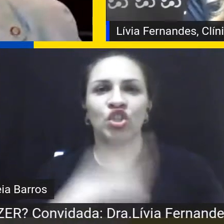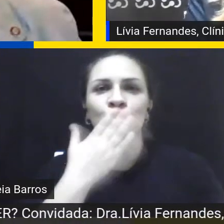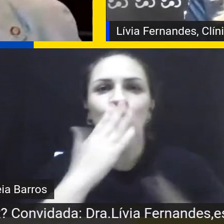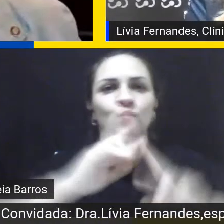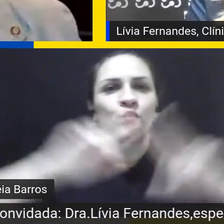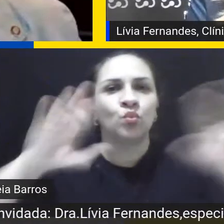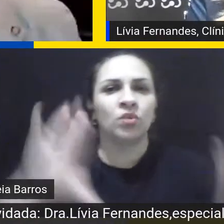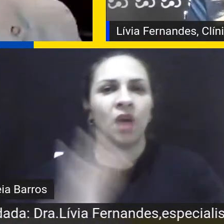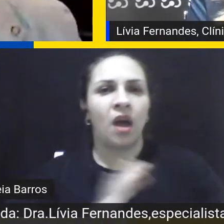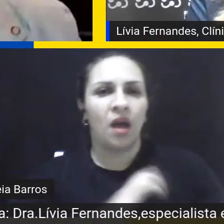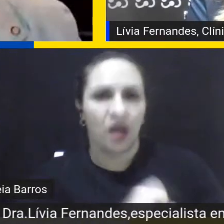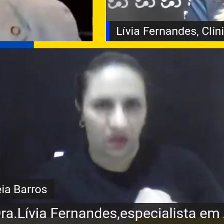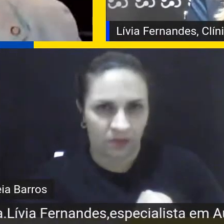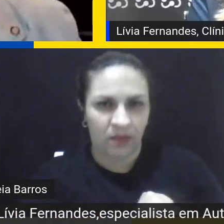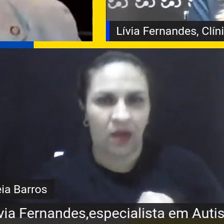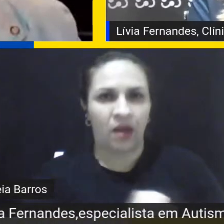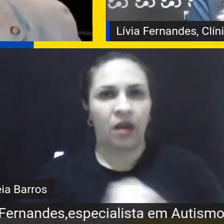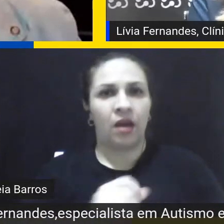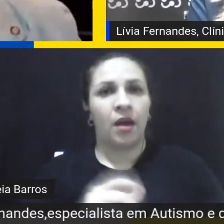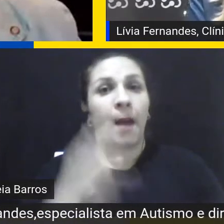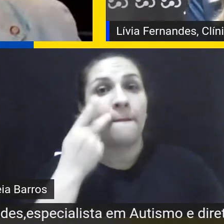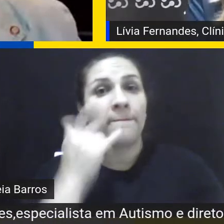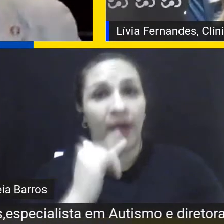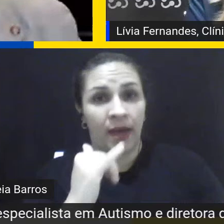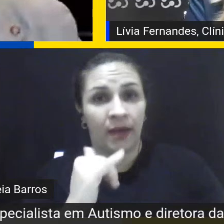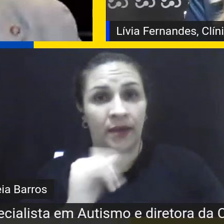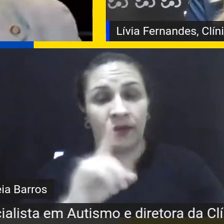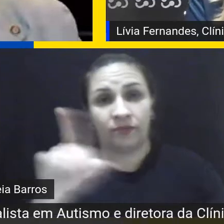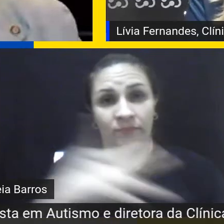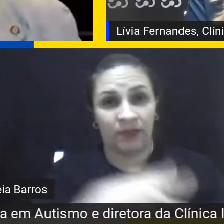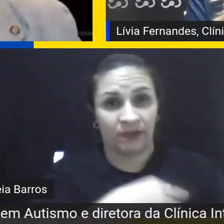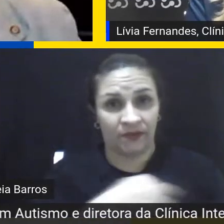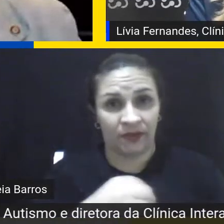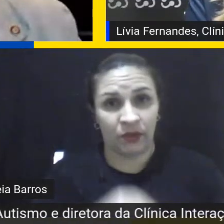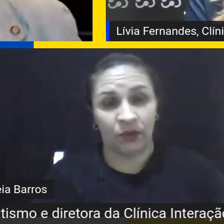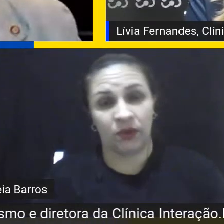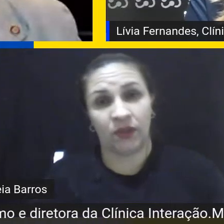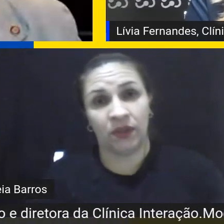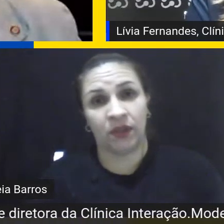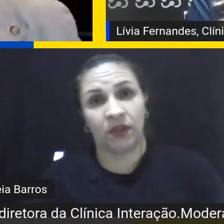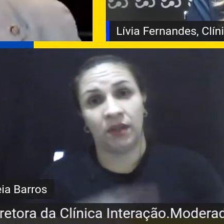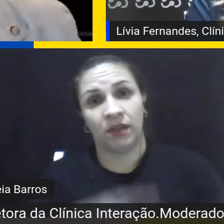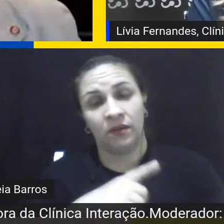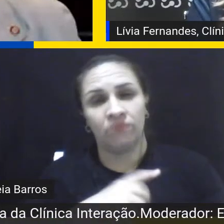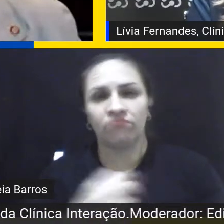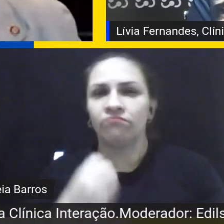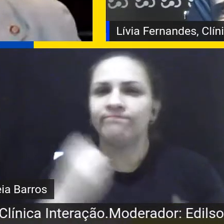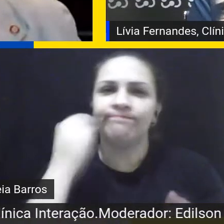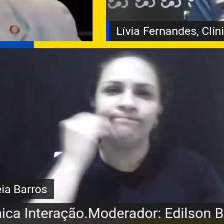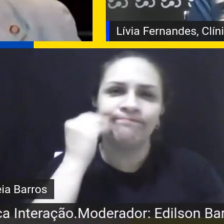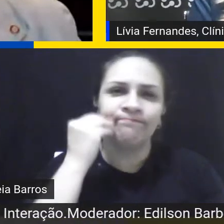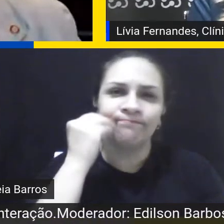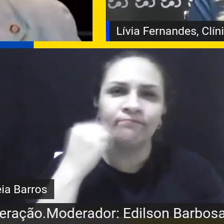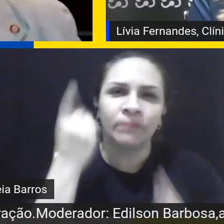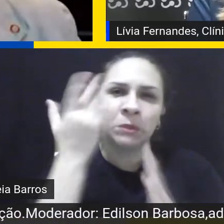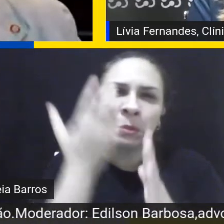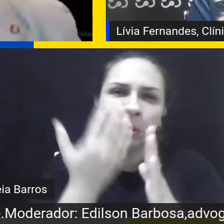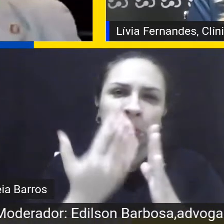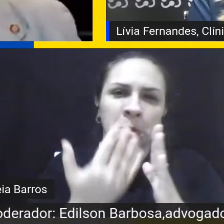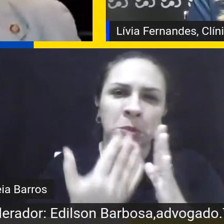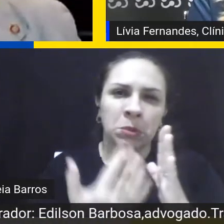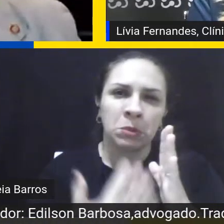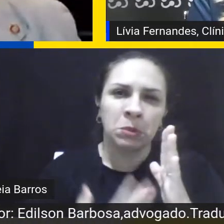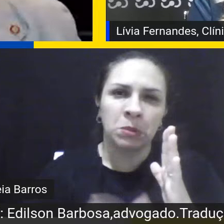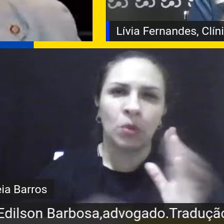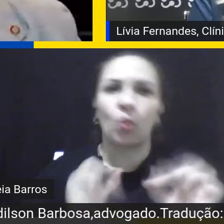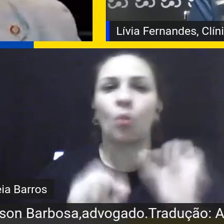Esse livro é de um pai, de uma criança lá da clínica, onde ele traz todo o relato de